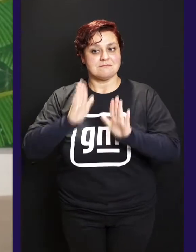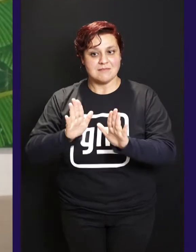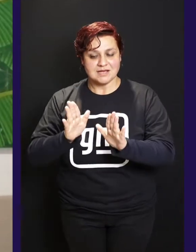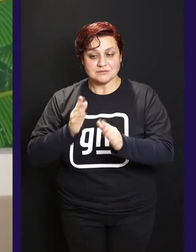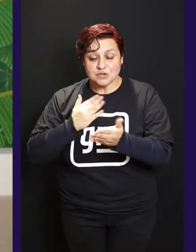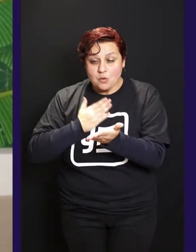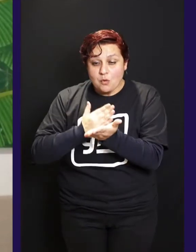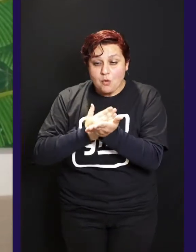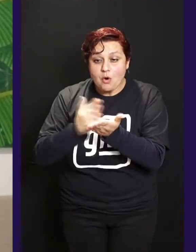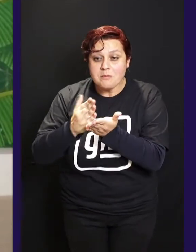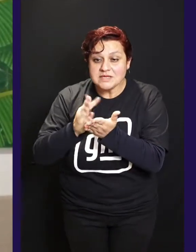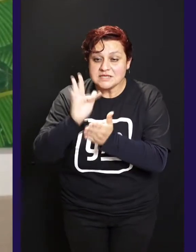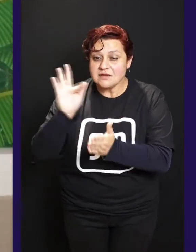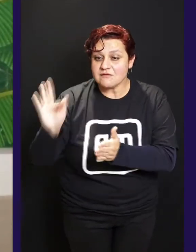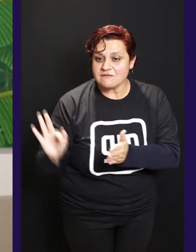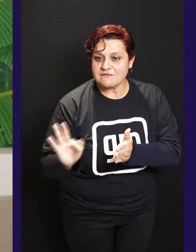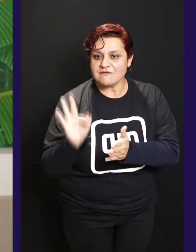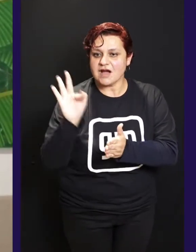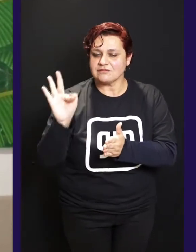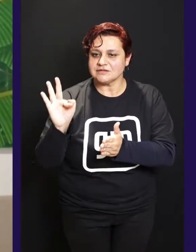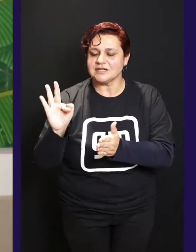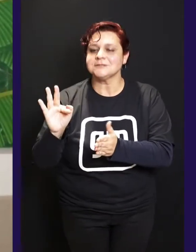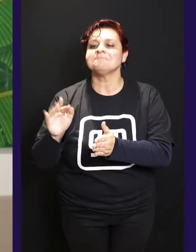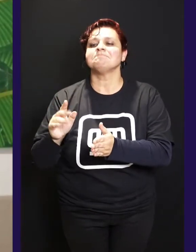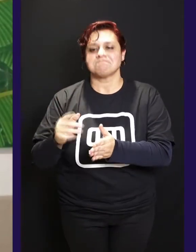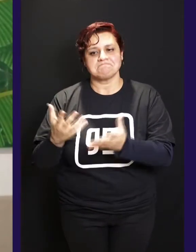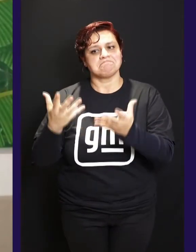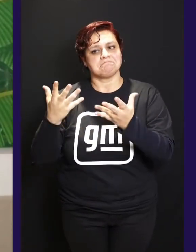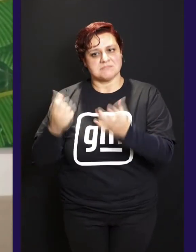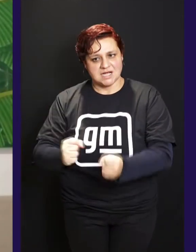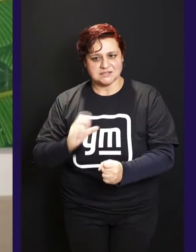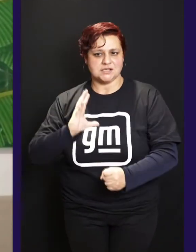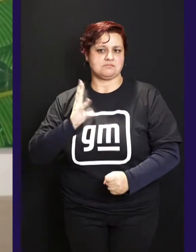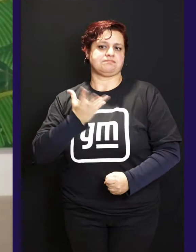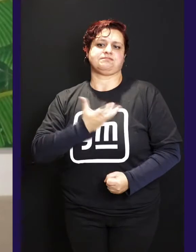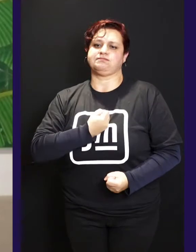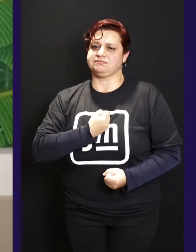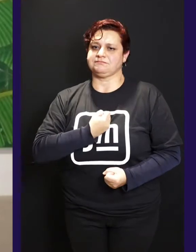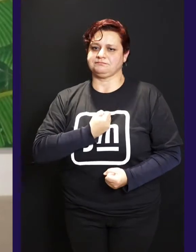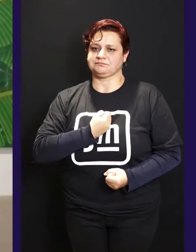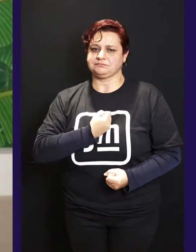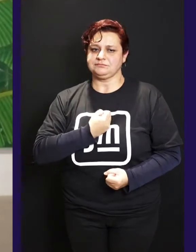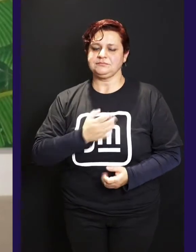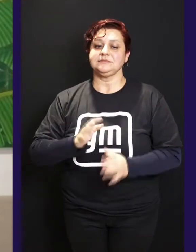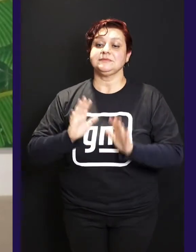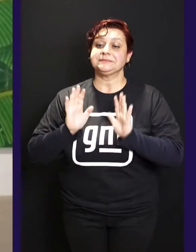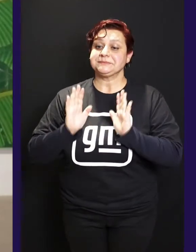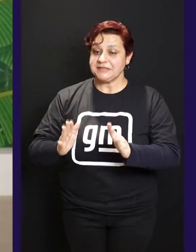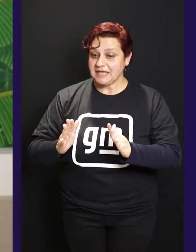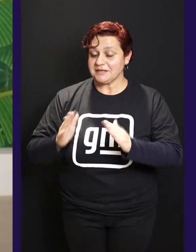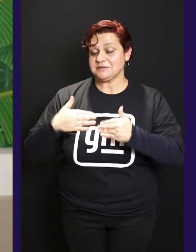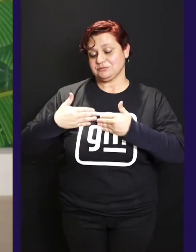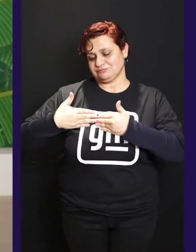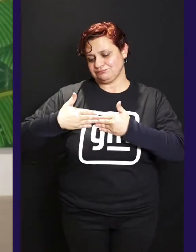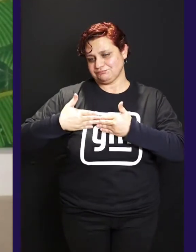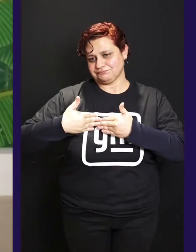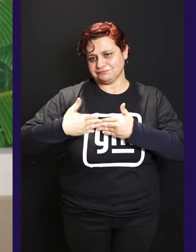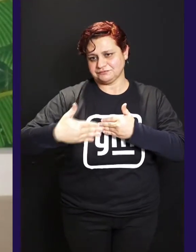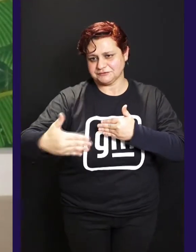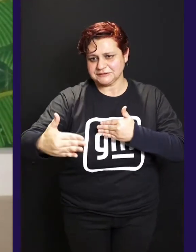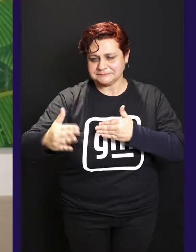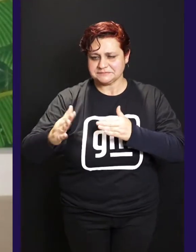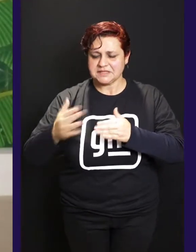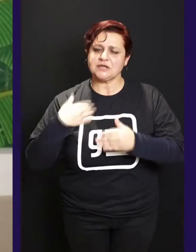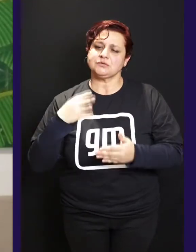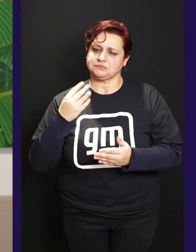minha transgeneridade de forma pública. E a partir daí, eu me fiz aquela pergunta clássica, né, de